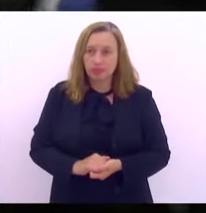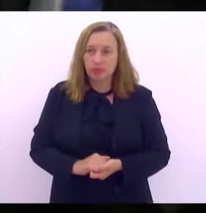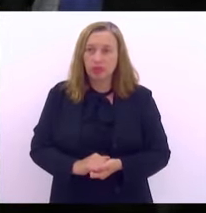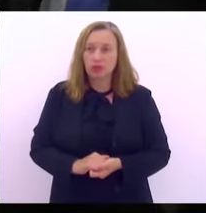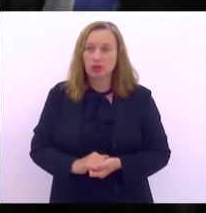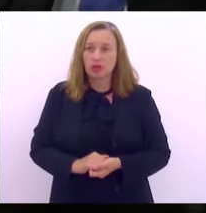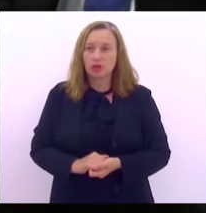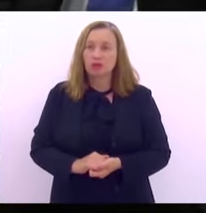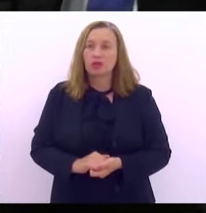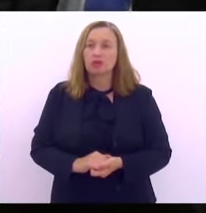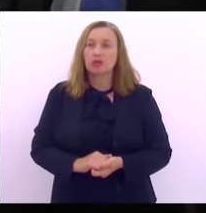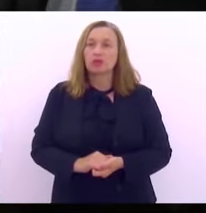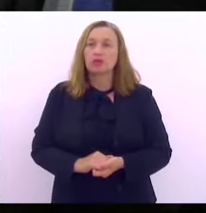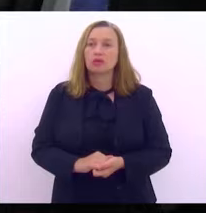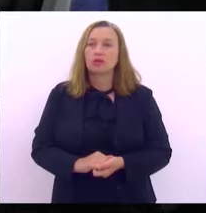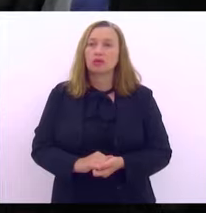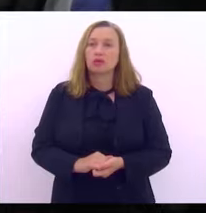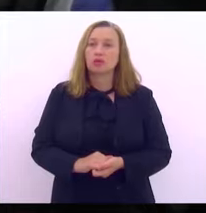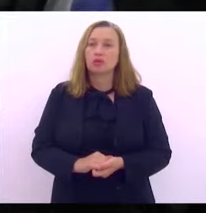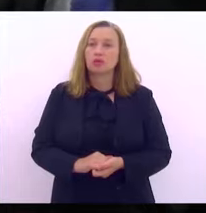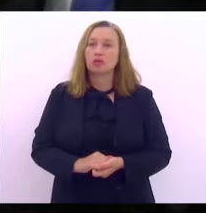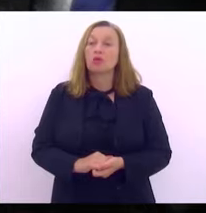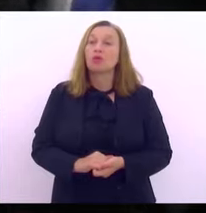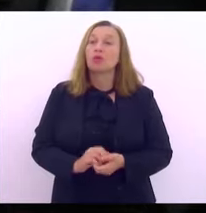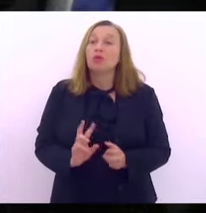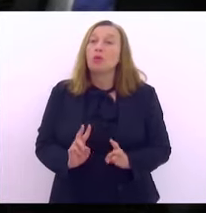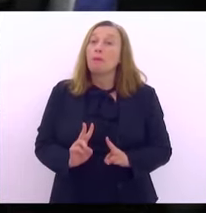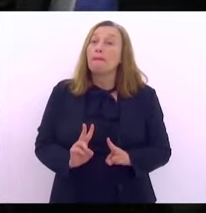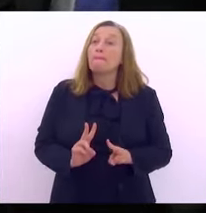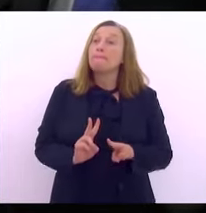poder paralelo prendeu,